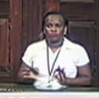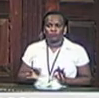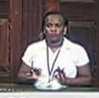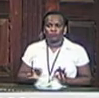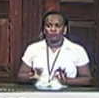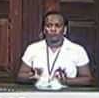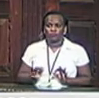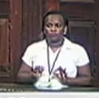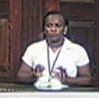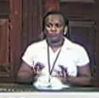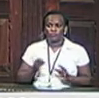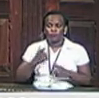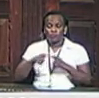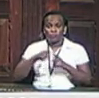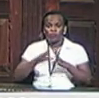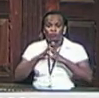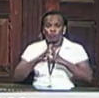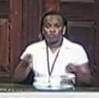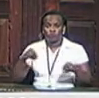de uma saída